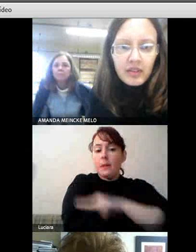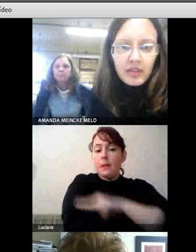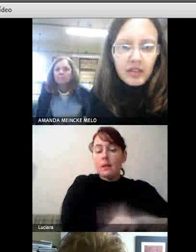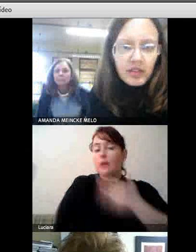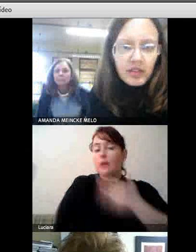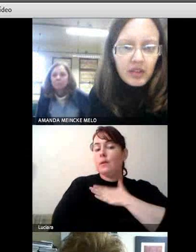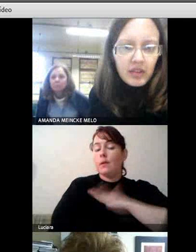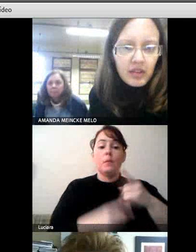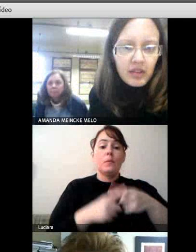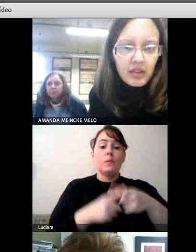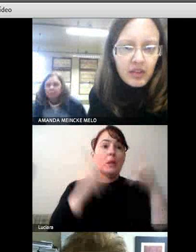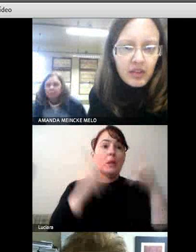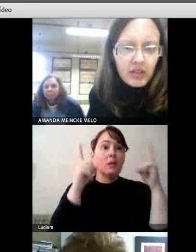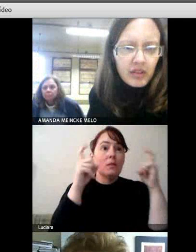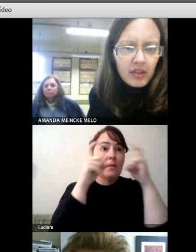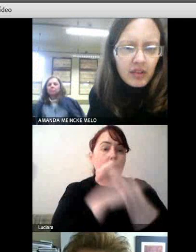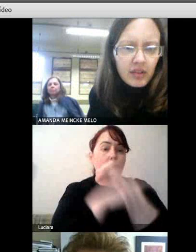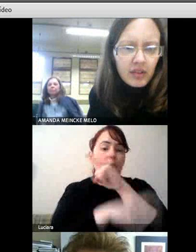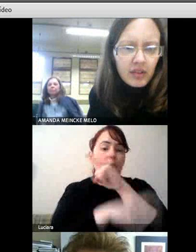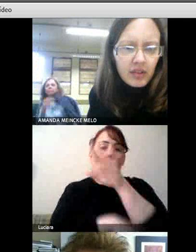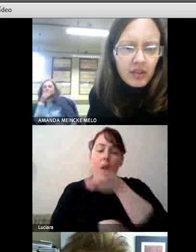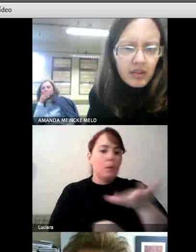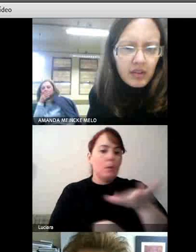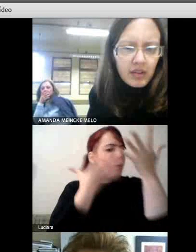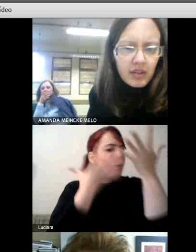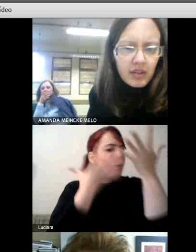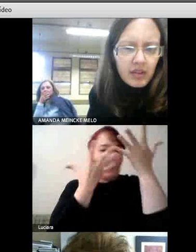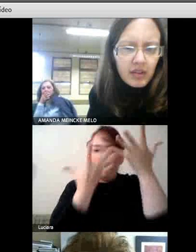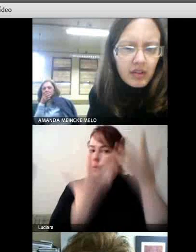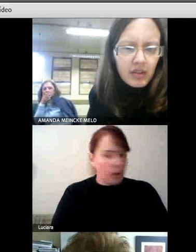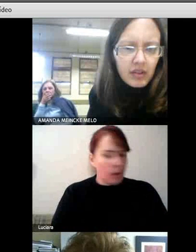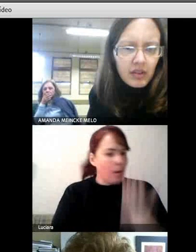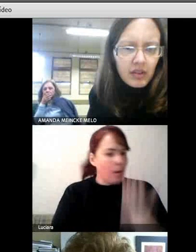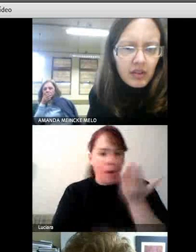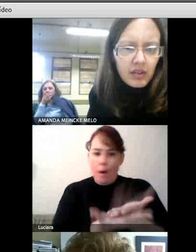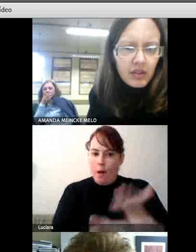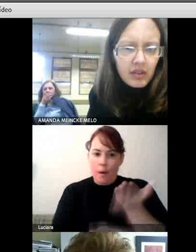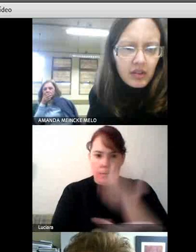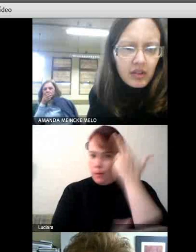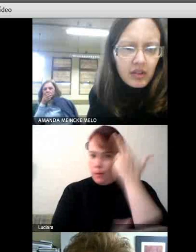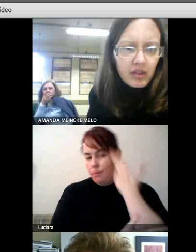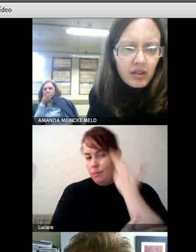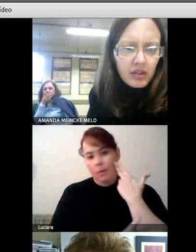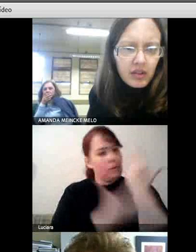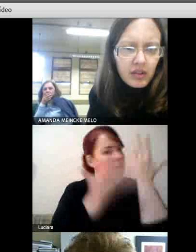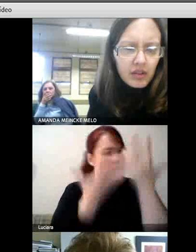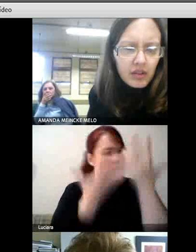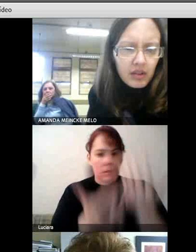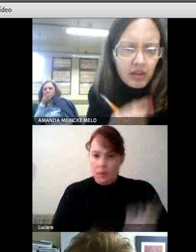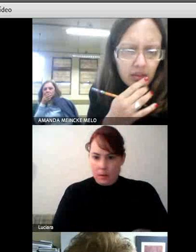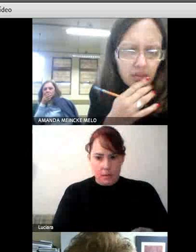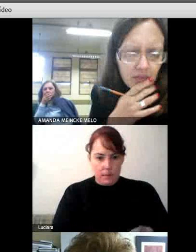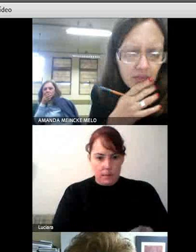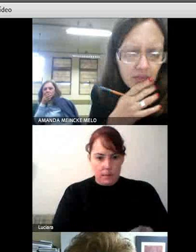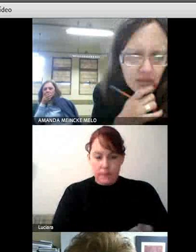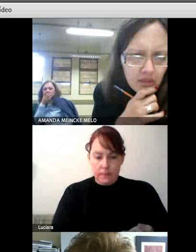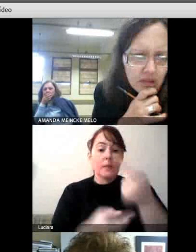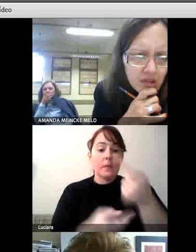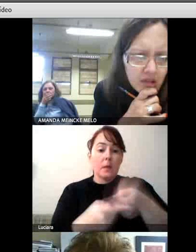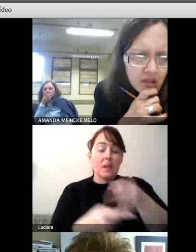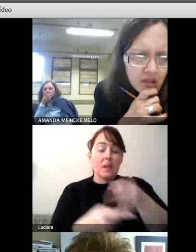vestibular. Então tem que pensar o que está acontecendo. E esse conflito tem que haver uma política firme da gestão da